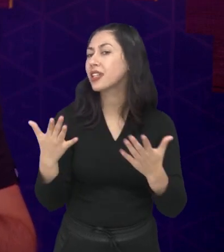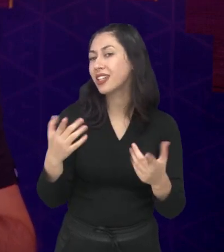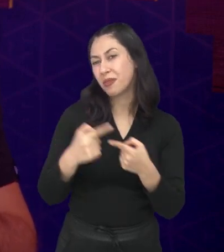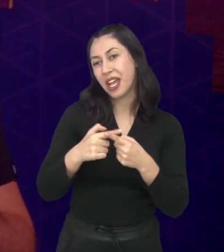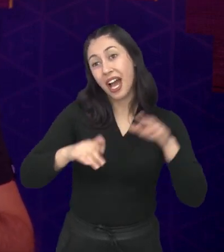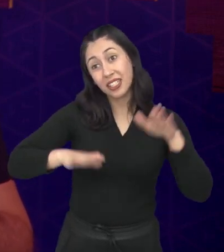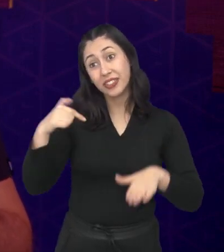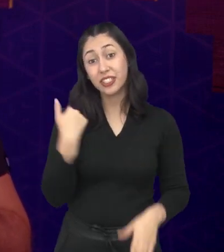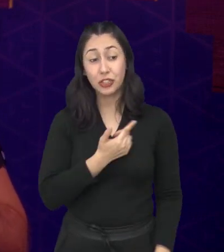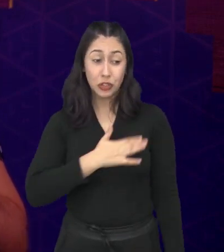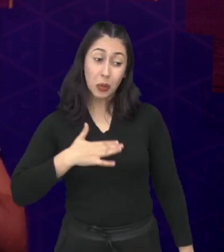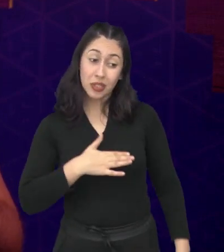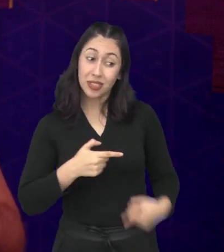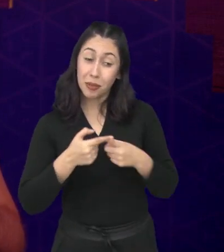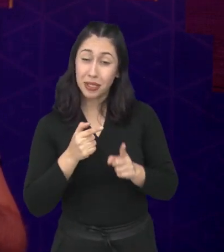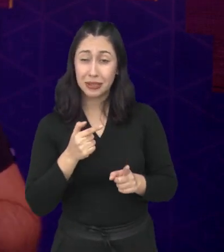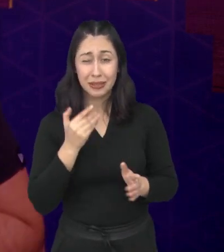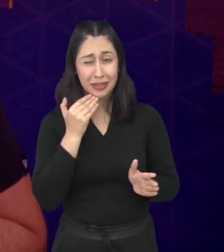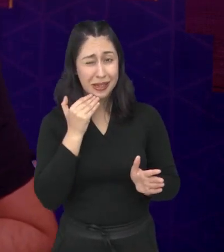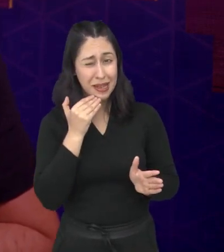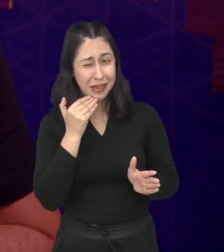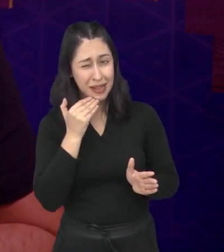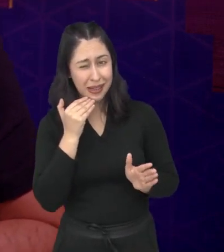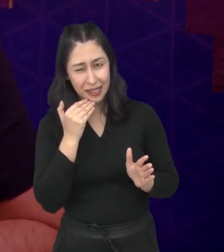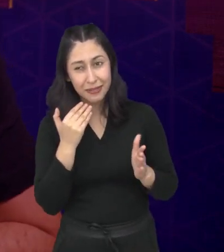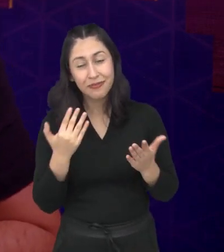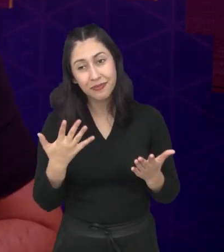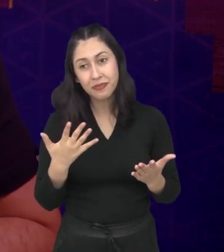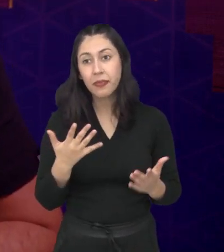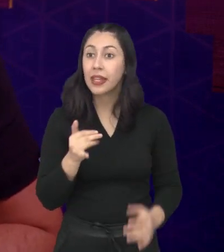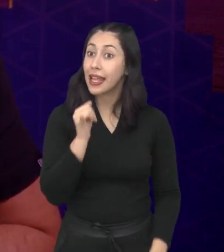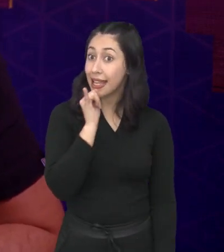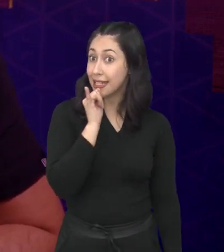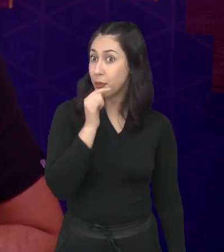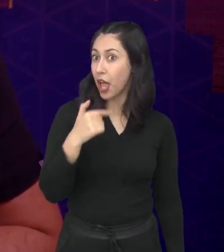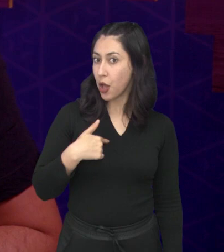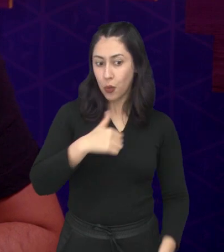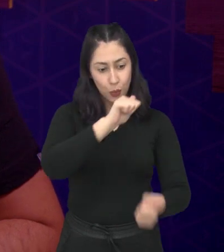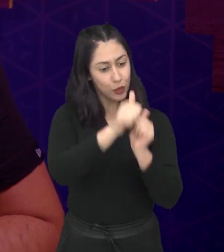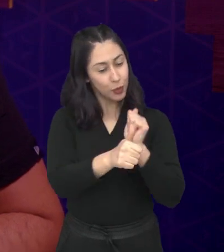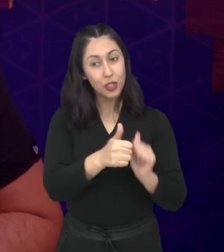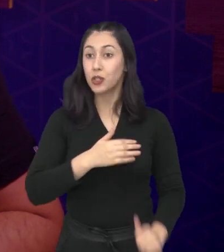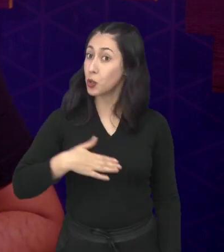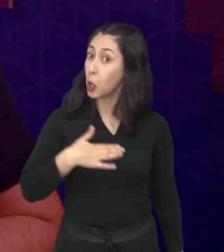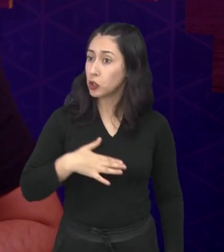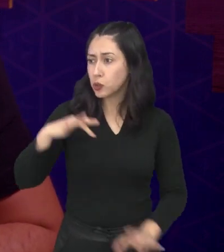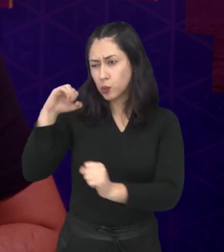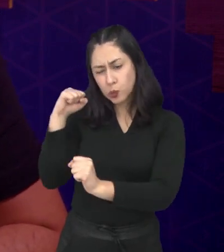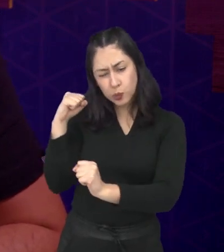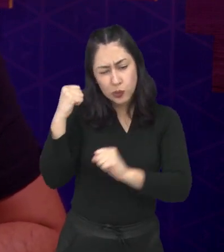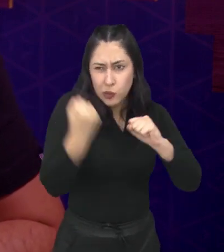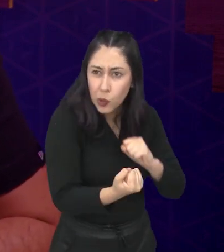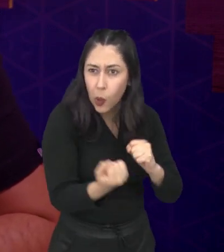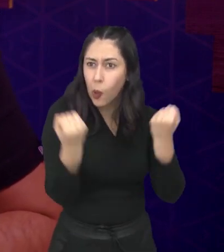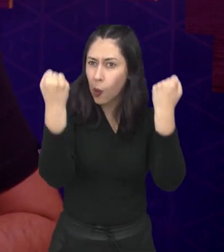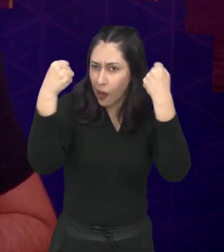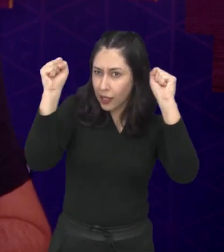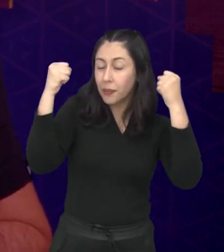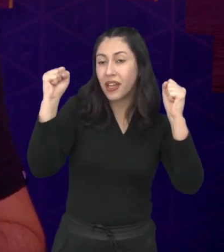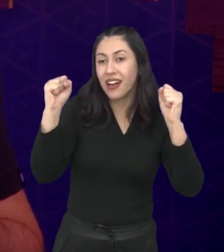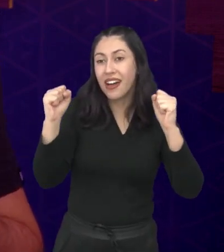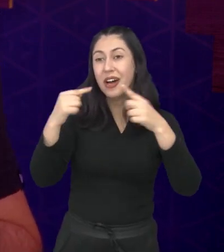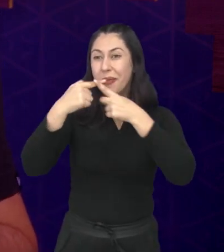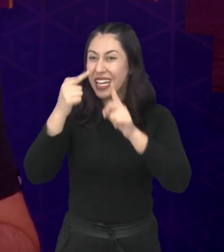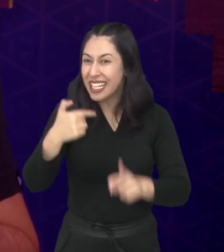gente não é tão bom, sabe? Tipo assim, eu gosto de praticar esporte, eu gosto de judô, gosto de ir pra academia, mas eu não